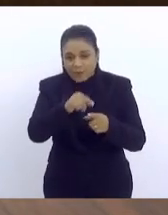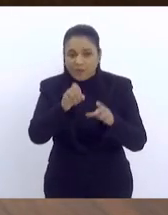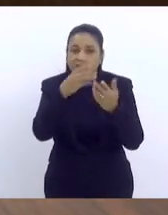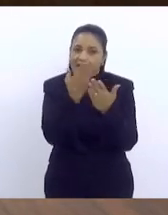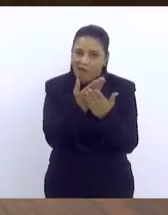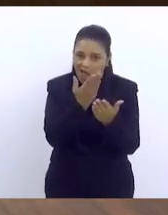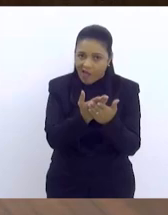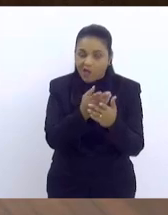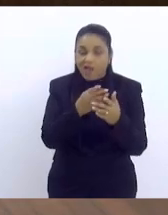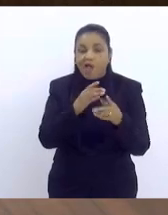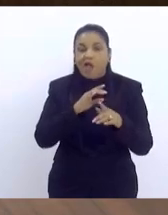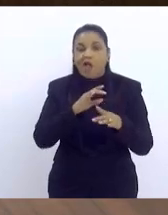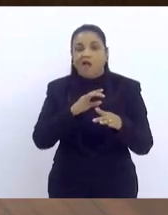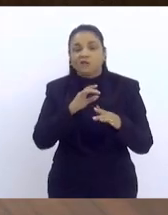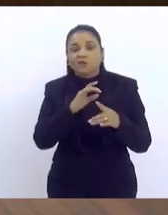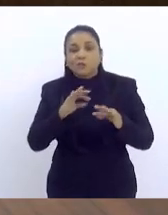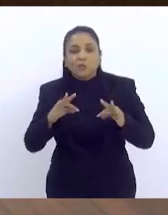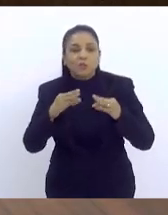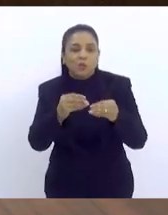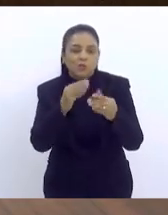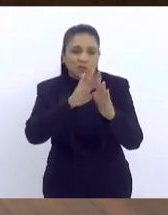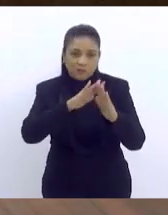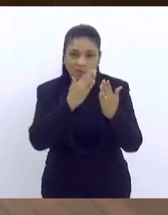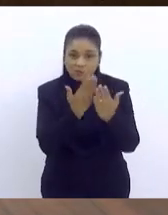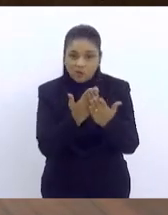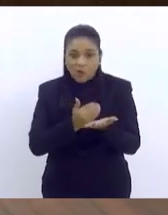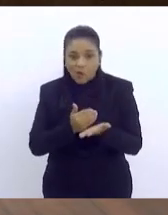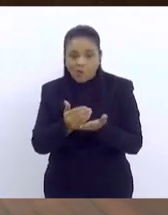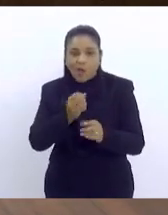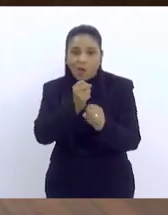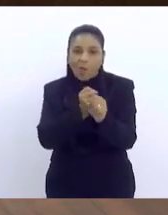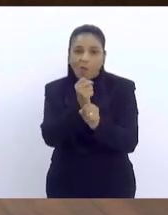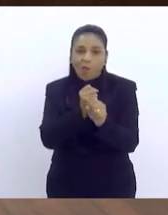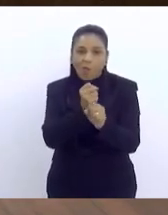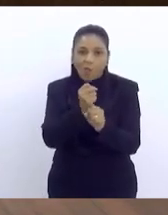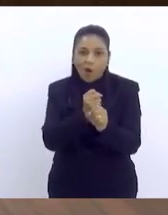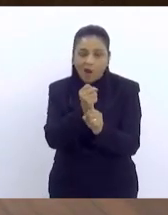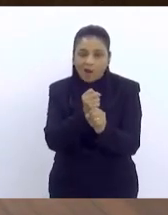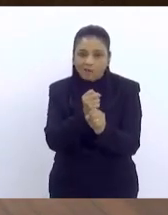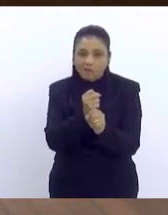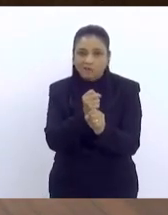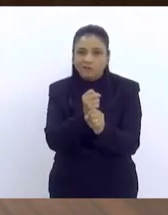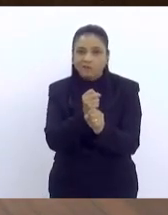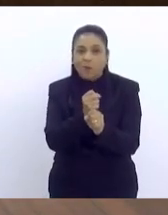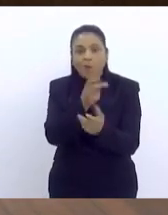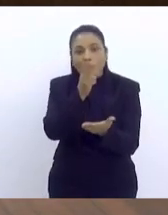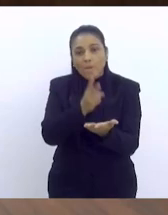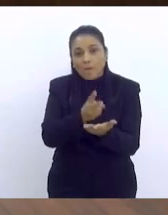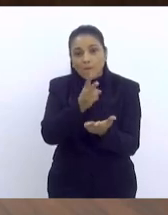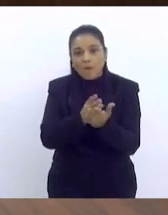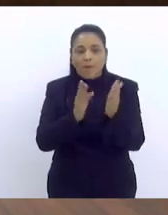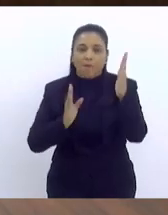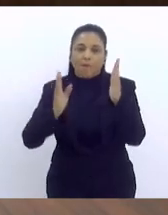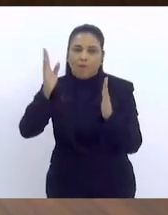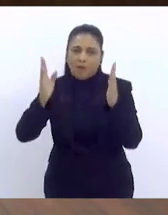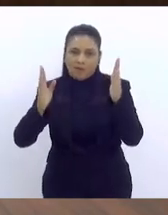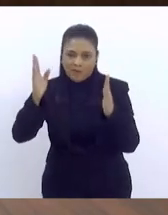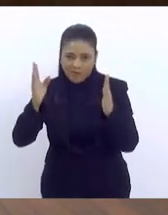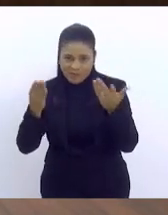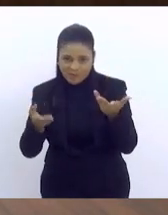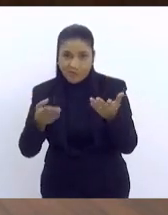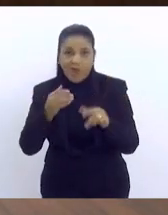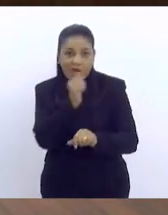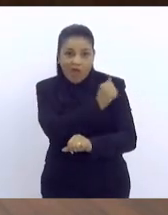Estadual de Educação inicia o seu ano letivo iniciais aulas no mesmo período e quando digo esses alunos